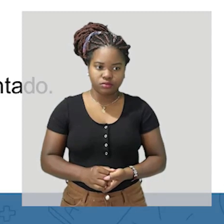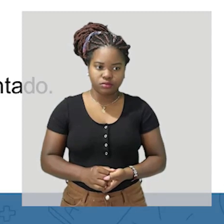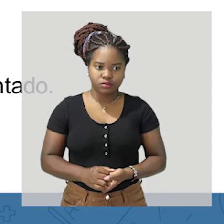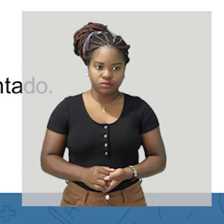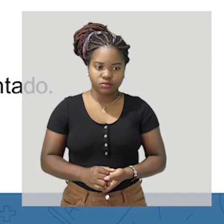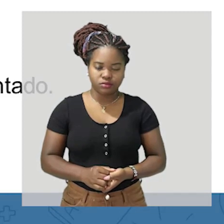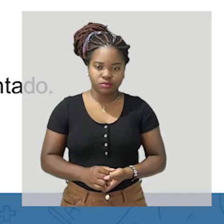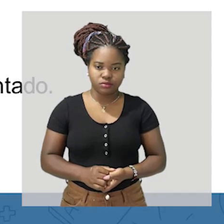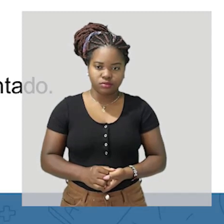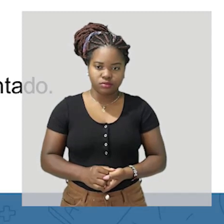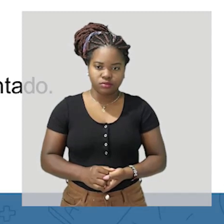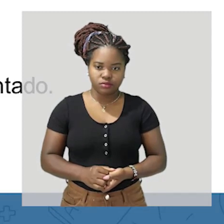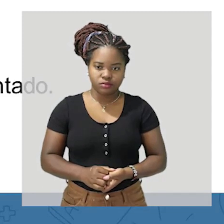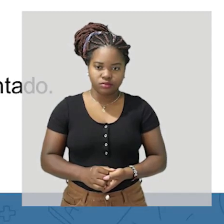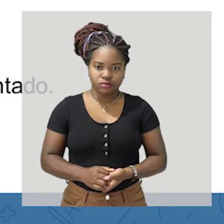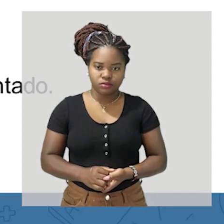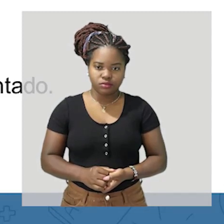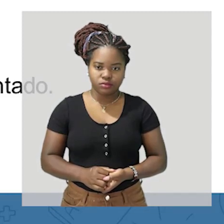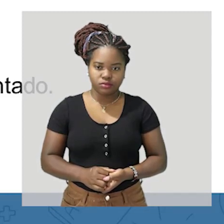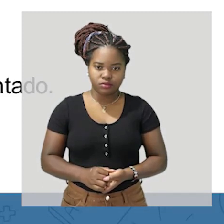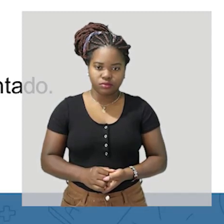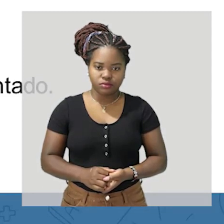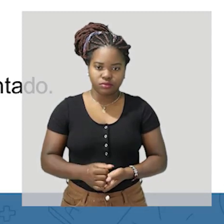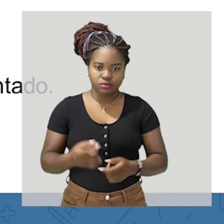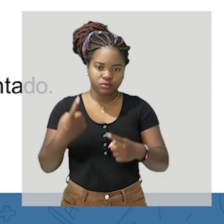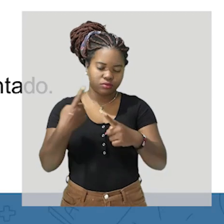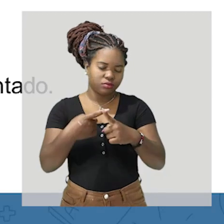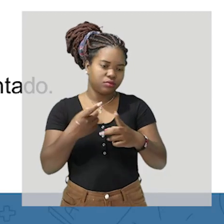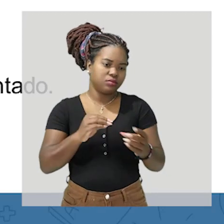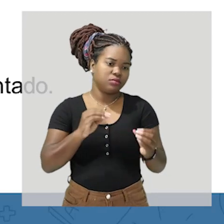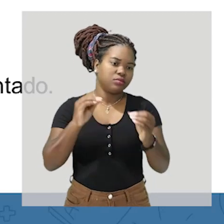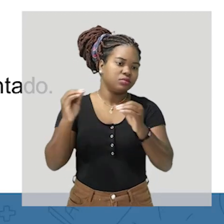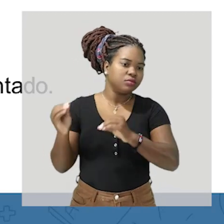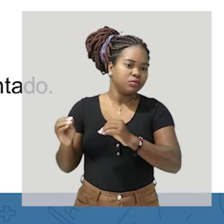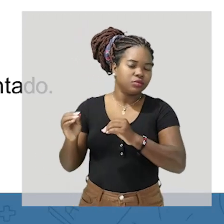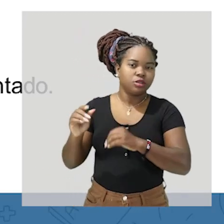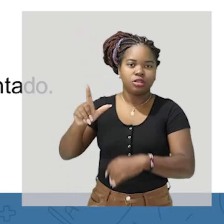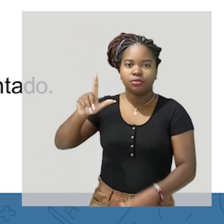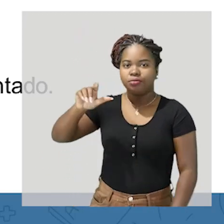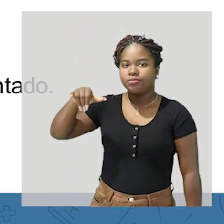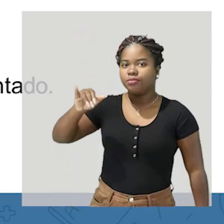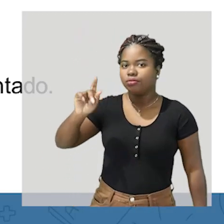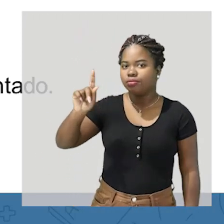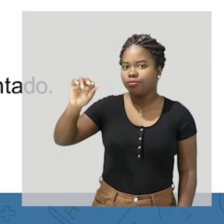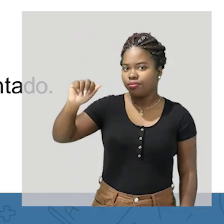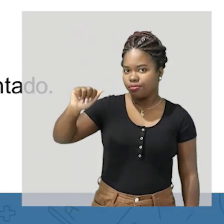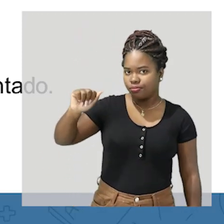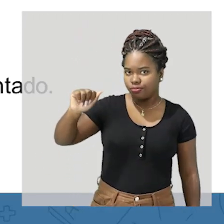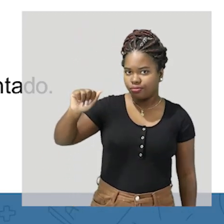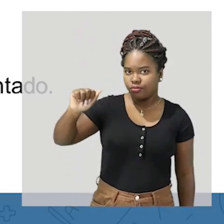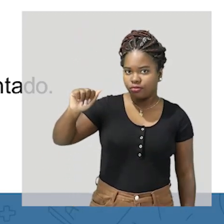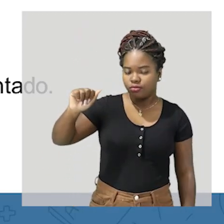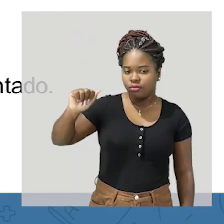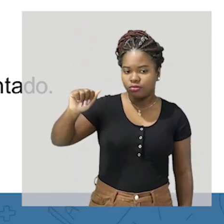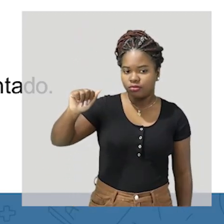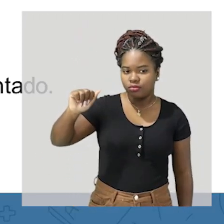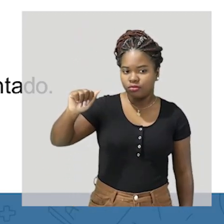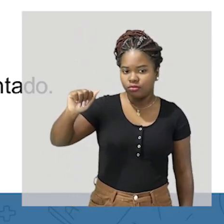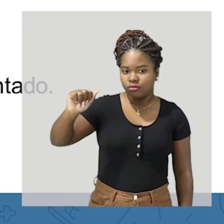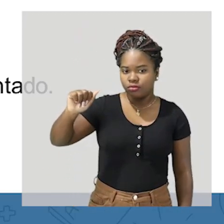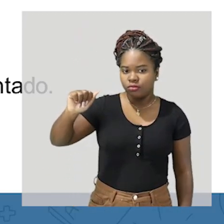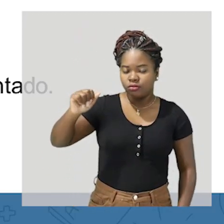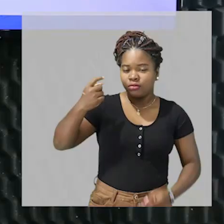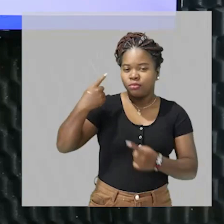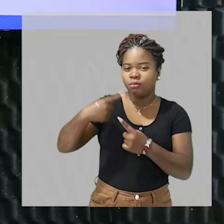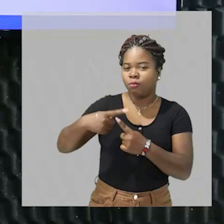arte contemporânea, a qual? Bom, por que eu coloquei a Lygia Clark nesse pacote aqui de arte, mídias e cultura pop?